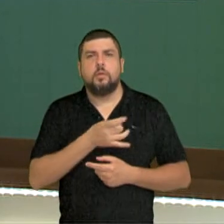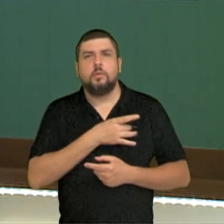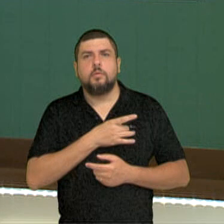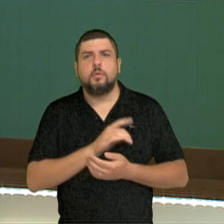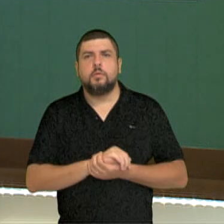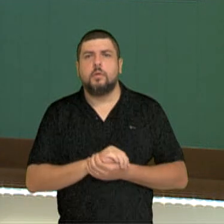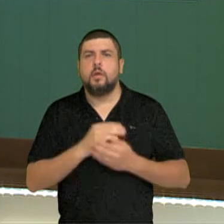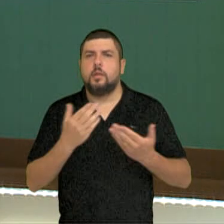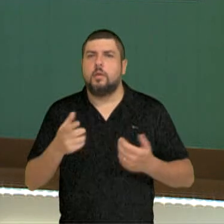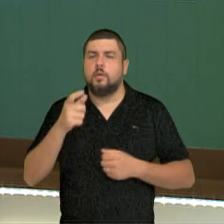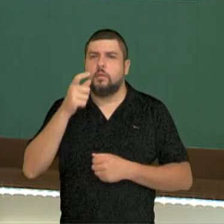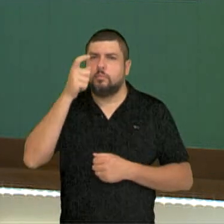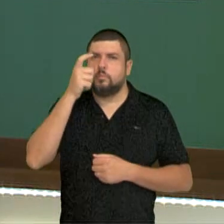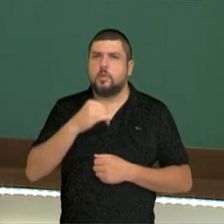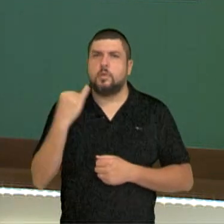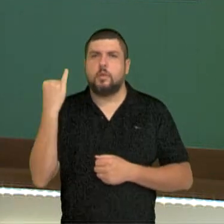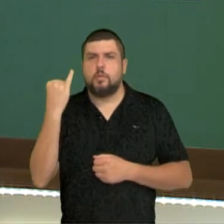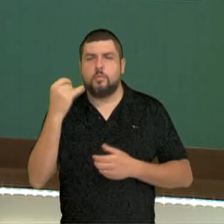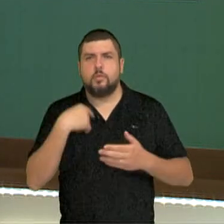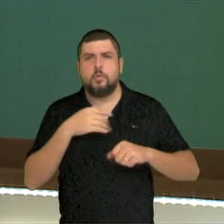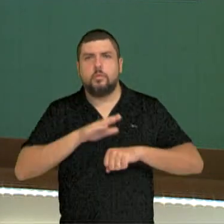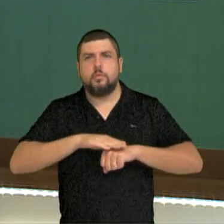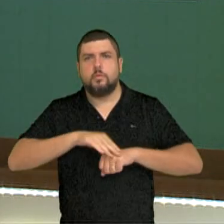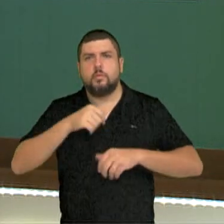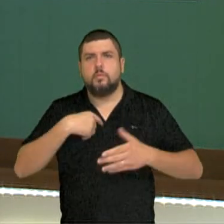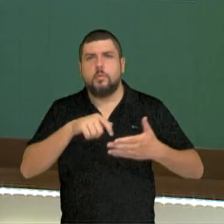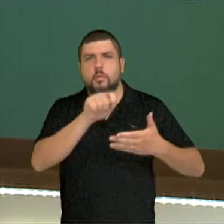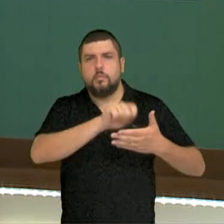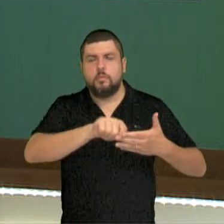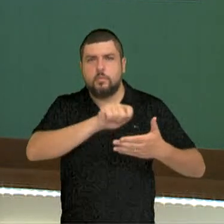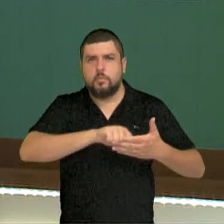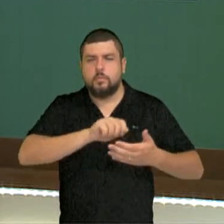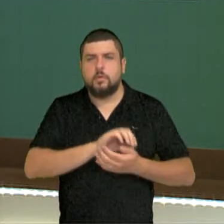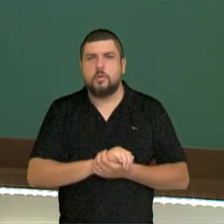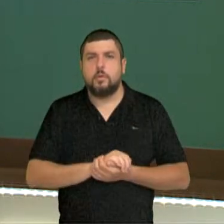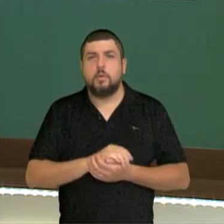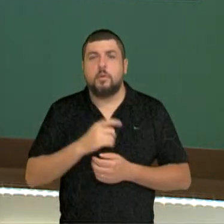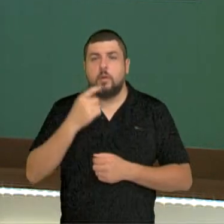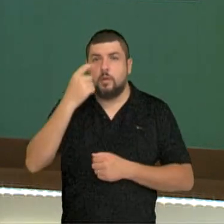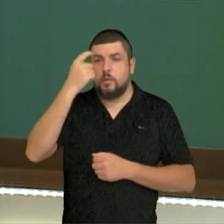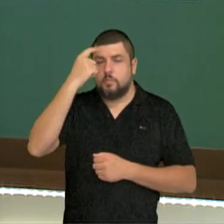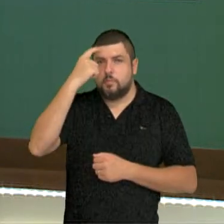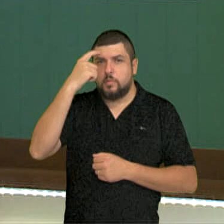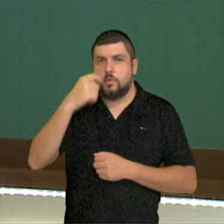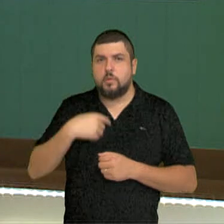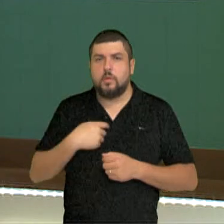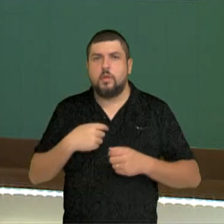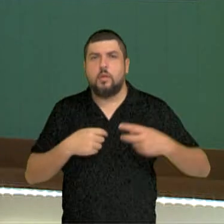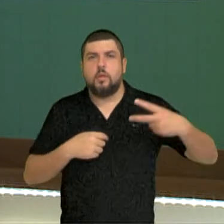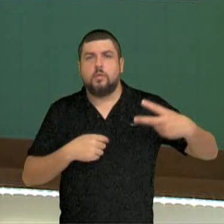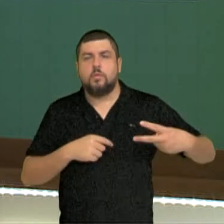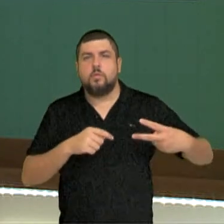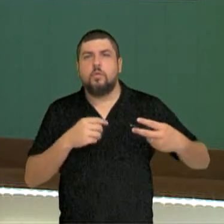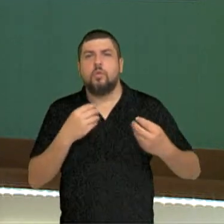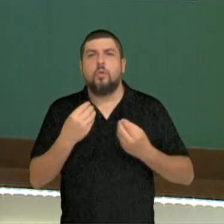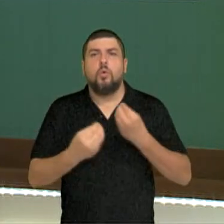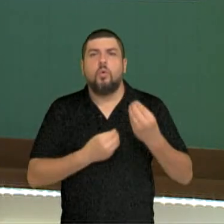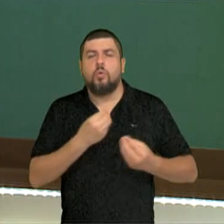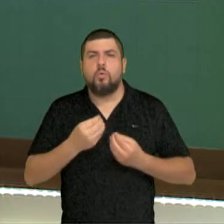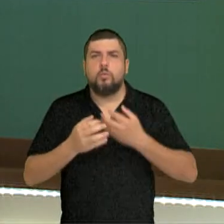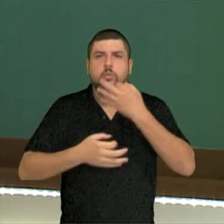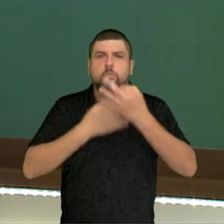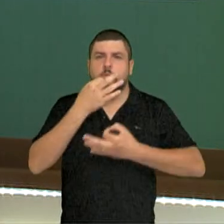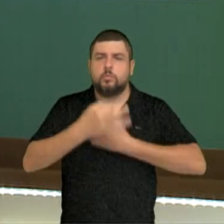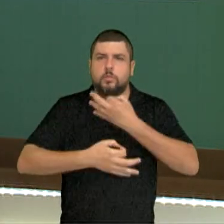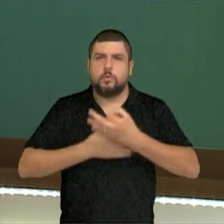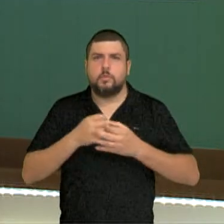isso é importante quando você vai estar escrevendo. Você pensar aqui, ó, nesse segundo passo, em relação a como argumentar